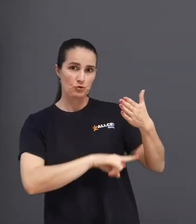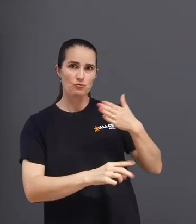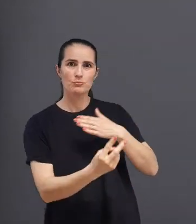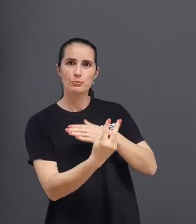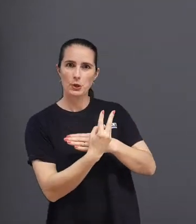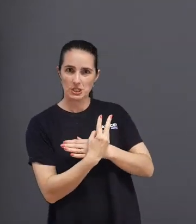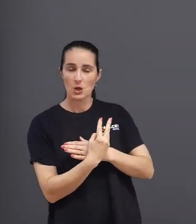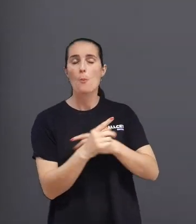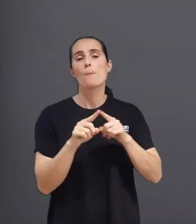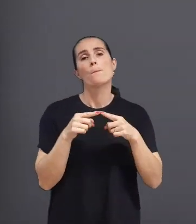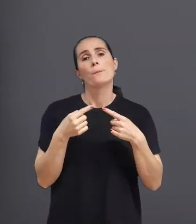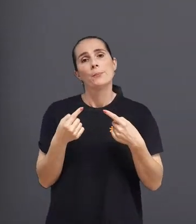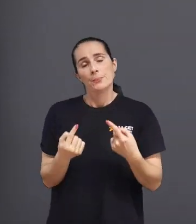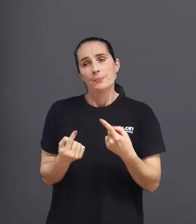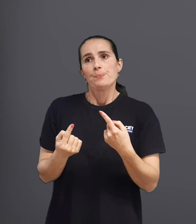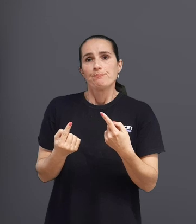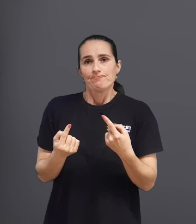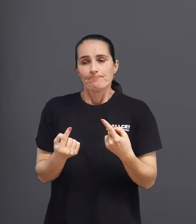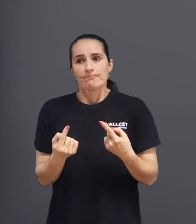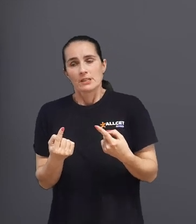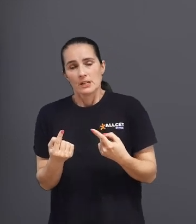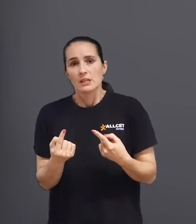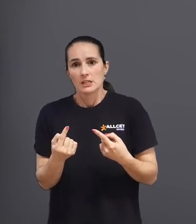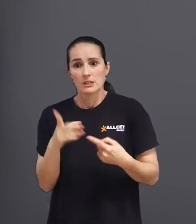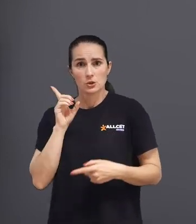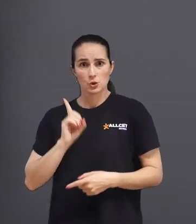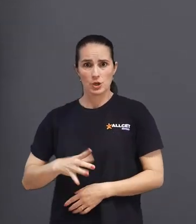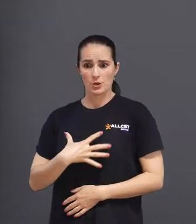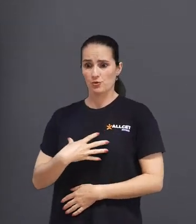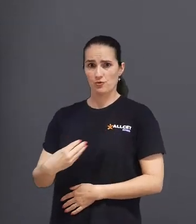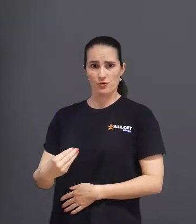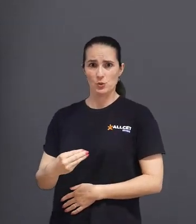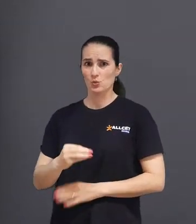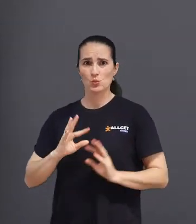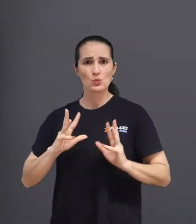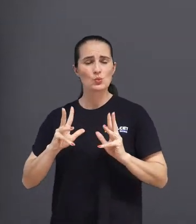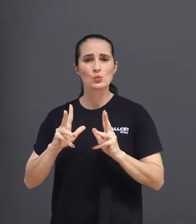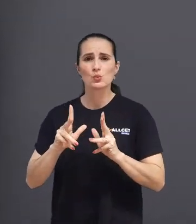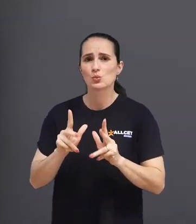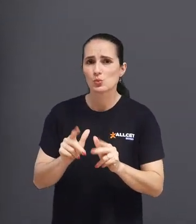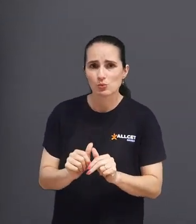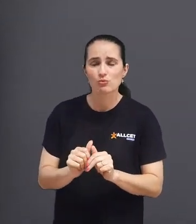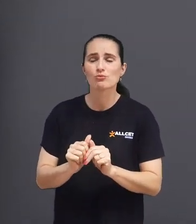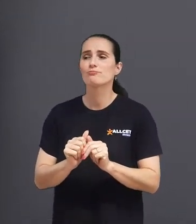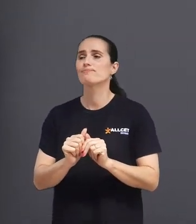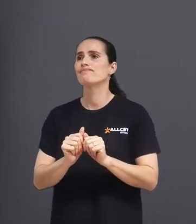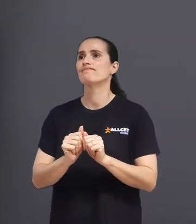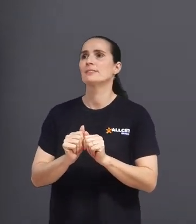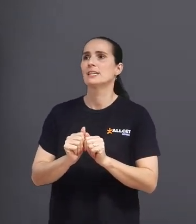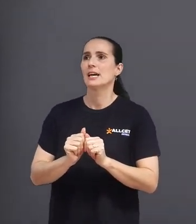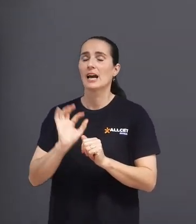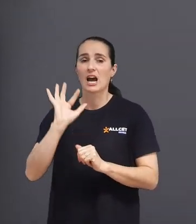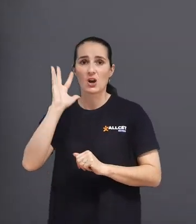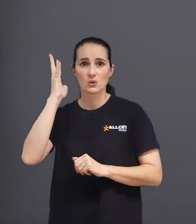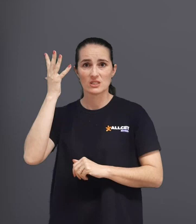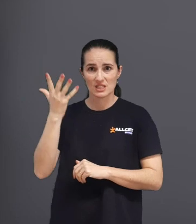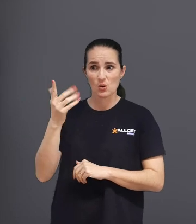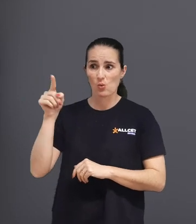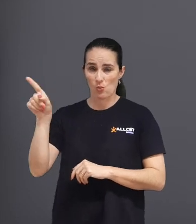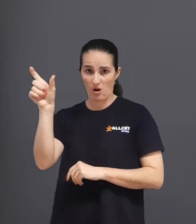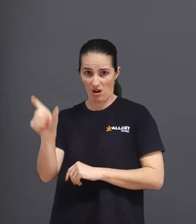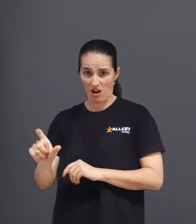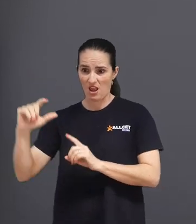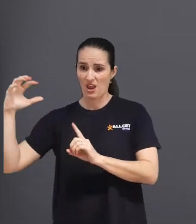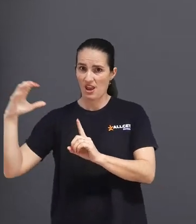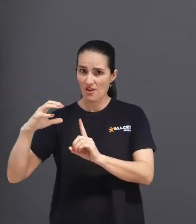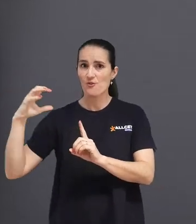recomeçar. Não que eu vim forçada, porque eu também queria, porque eu achava Jaraguá do Sul uma cidade próspera e eu queria morar aqui.